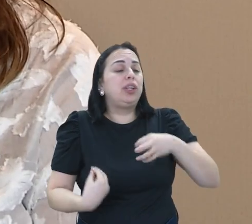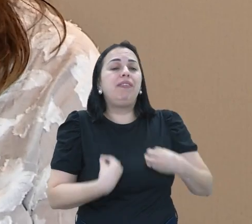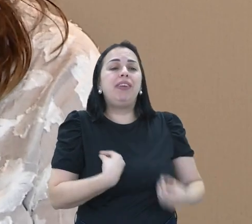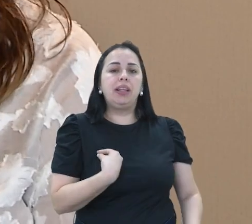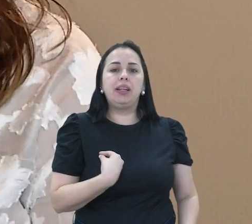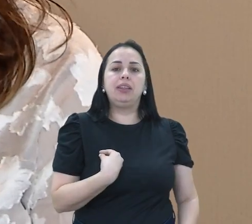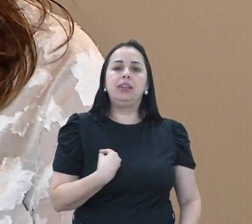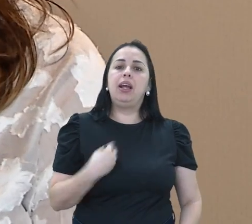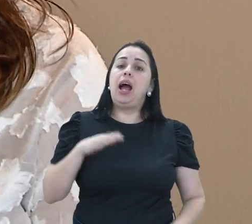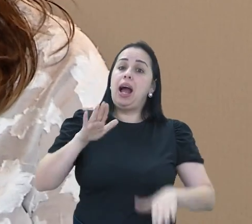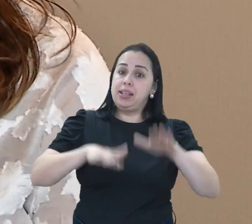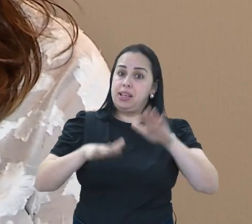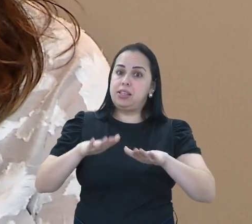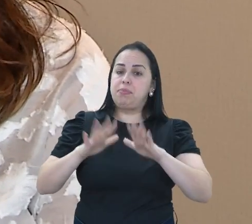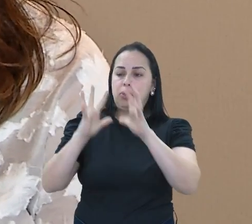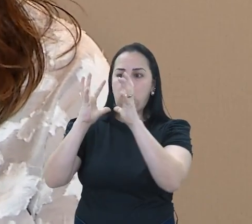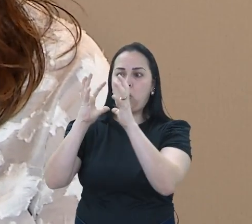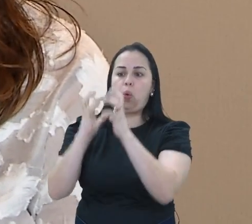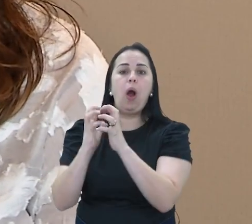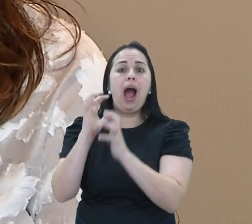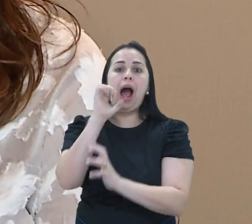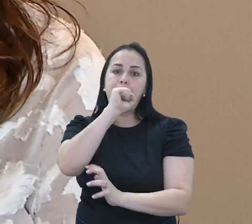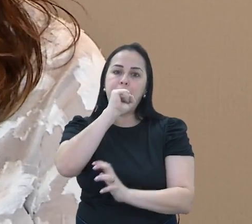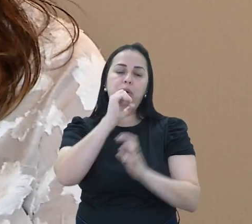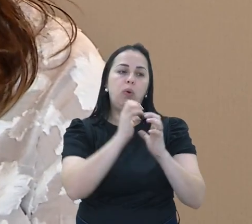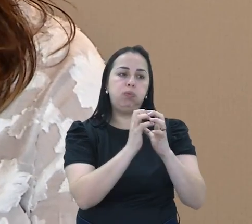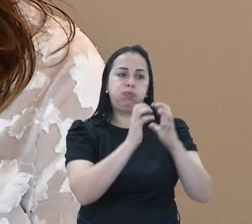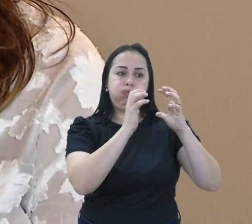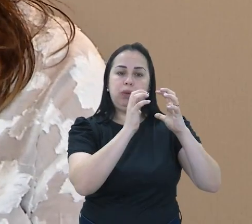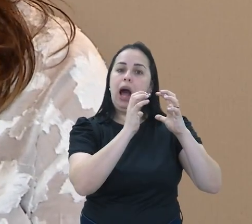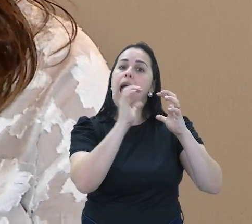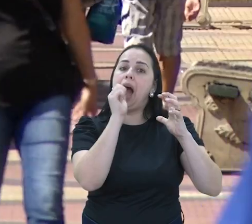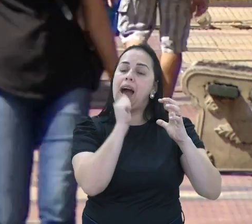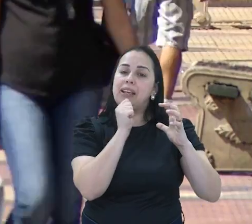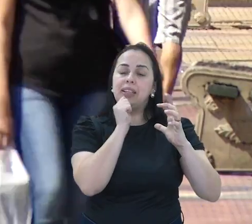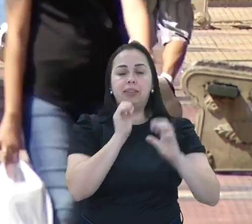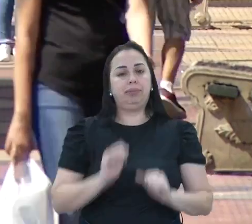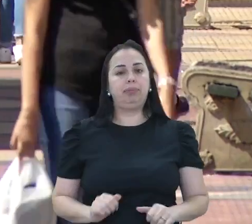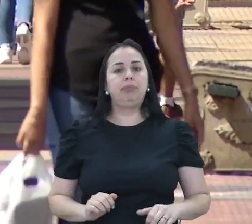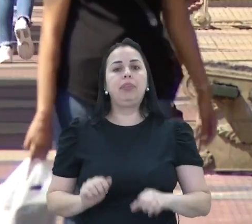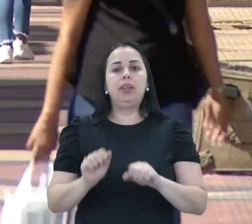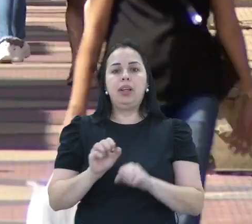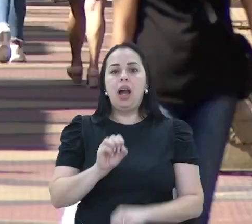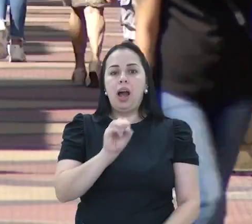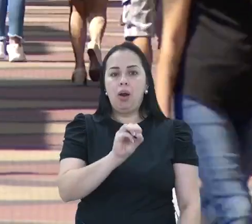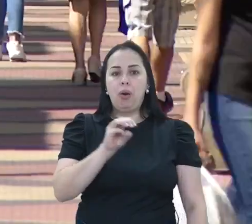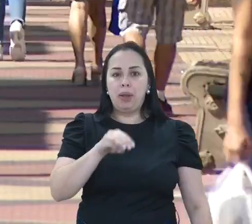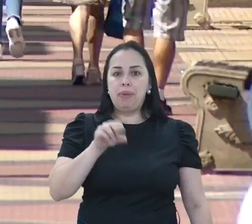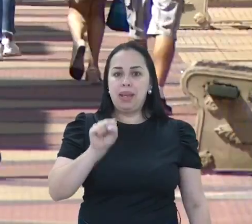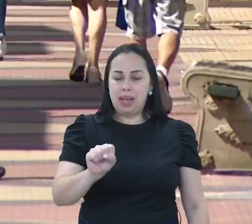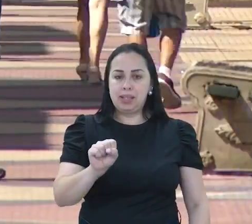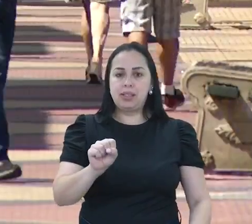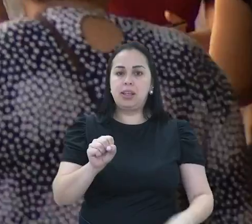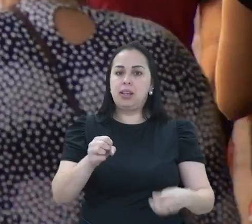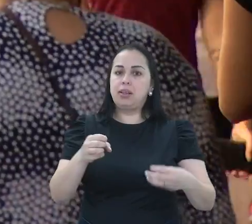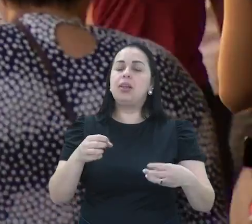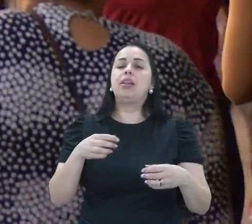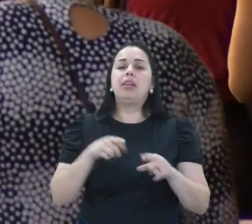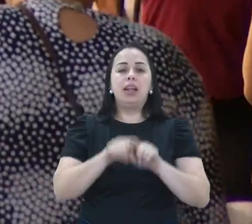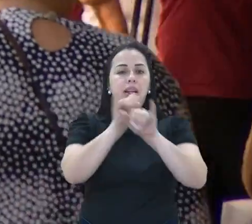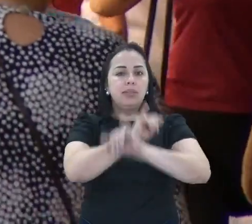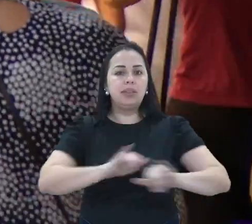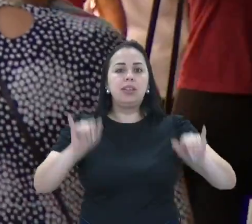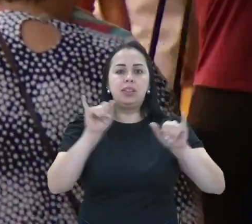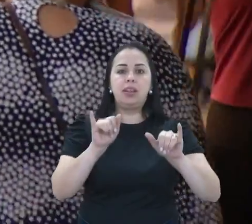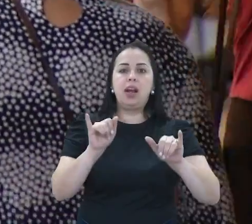cada pessoa, a gente pode ter um maior encolhimento ou um melhor encolhimento. De acordo com a Organização Mundial de Saúde,